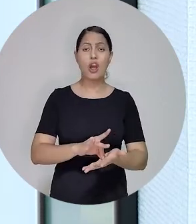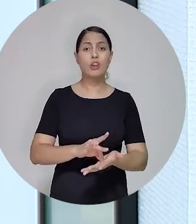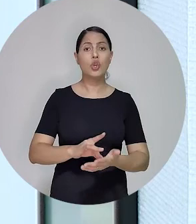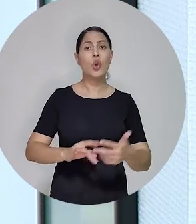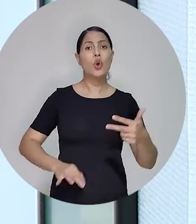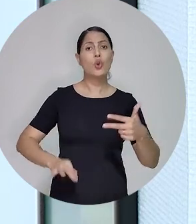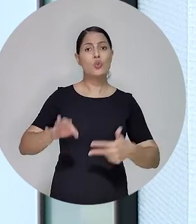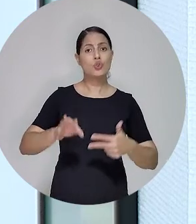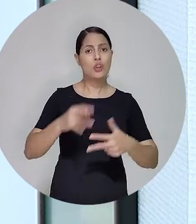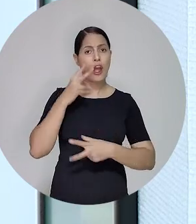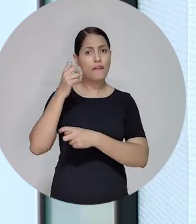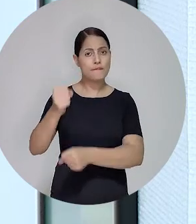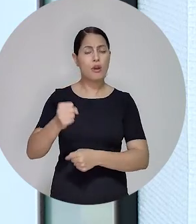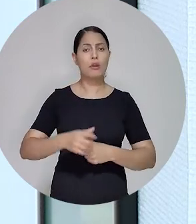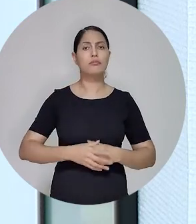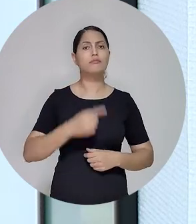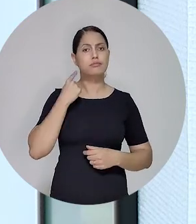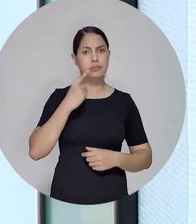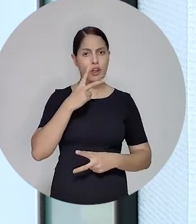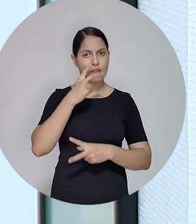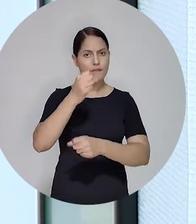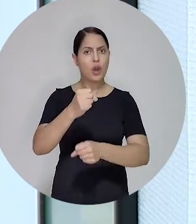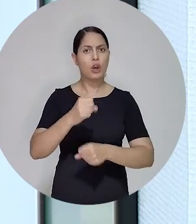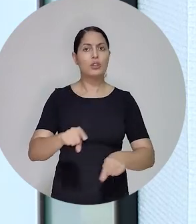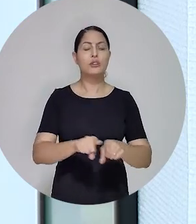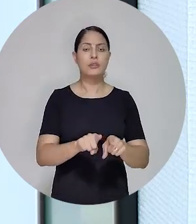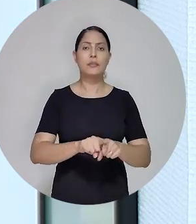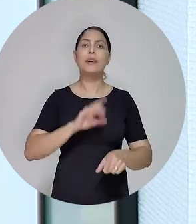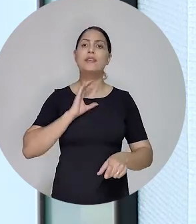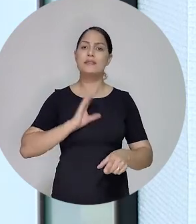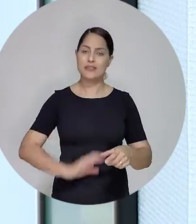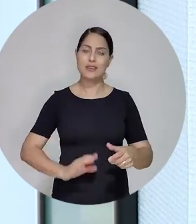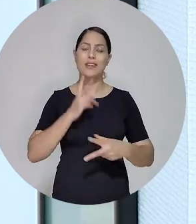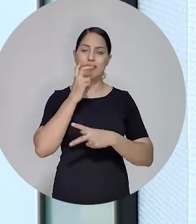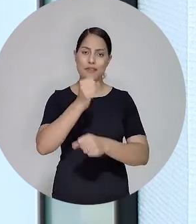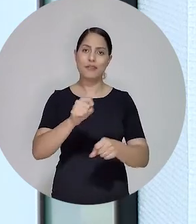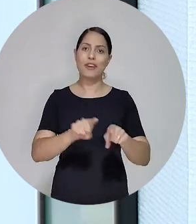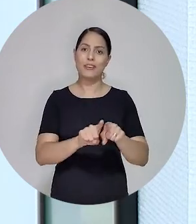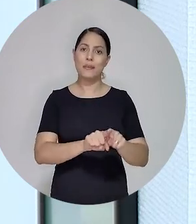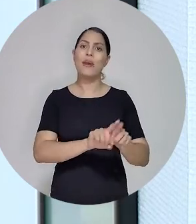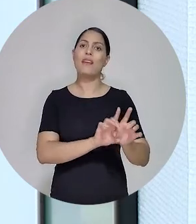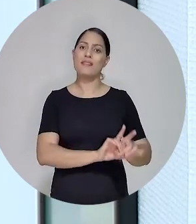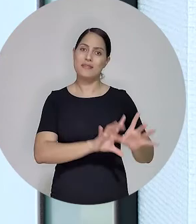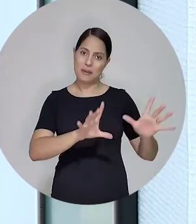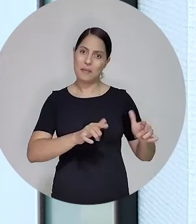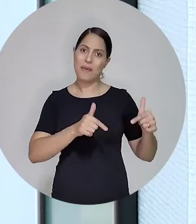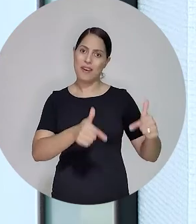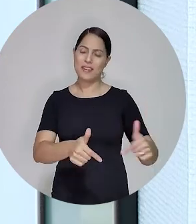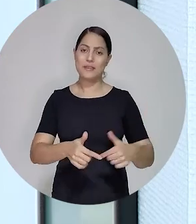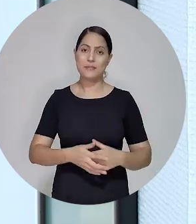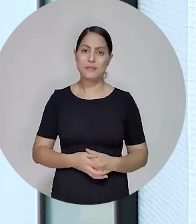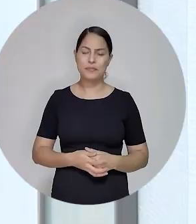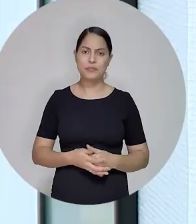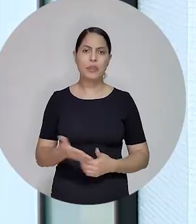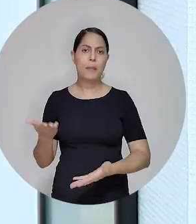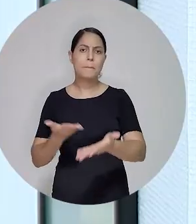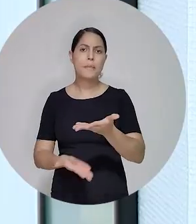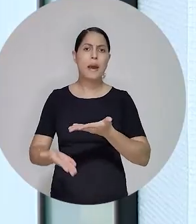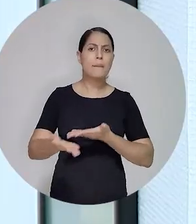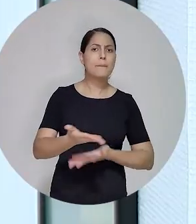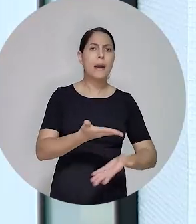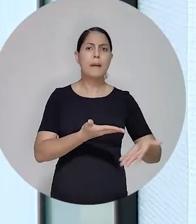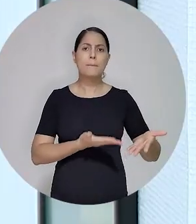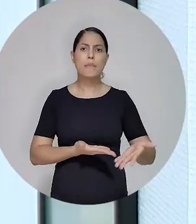manter a força do judiciário, a força da advocacia e, com isso, a força da cidadania e a democracia.